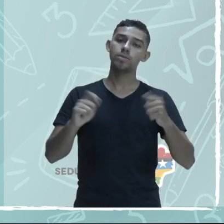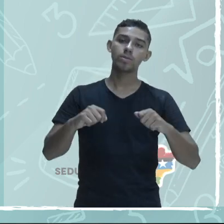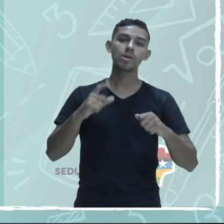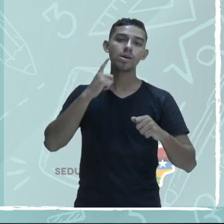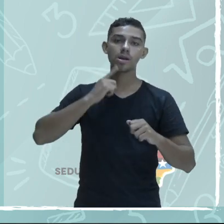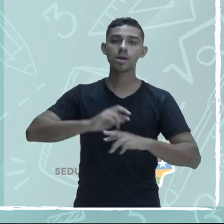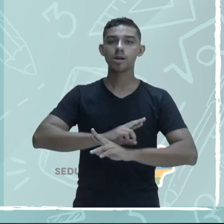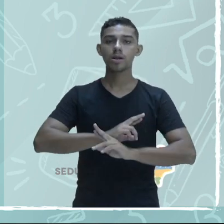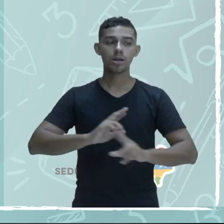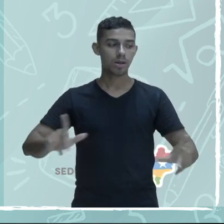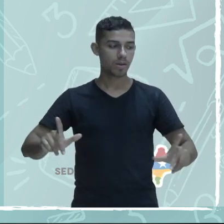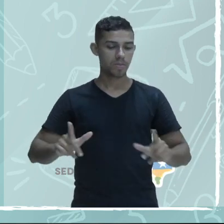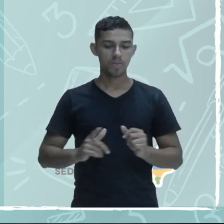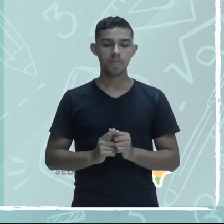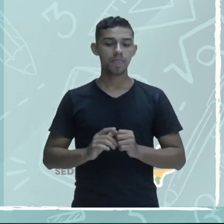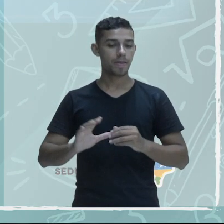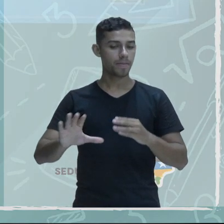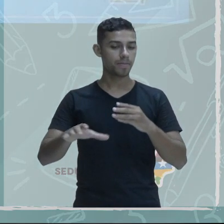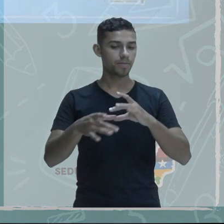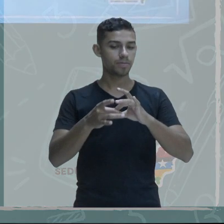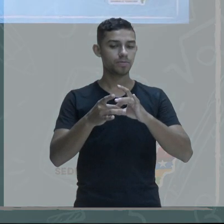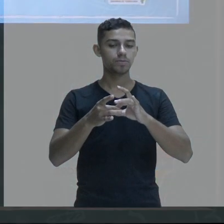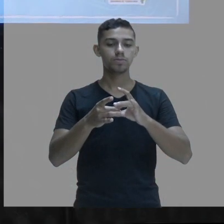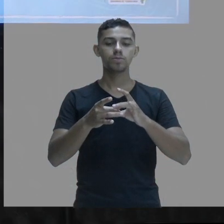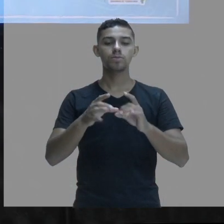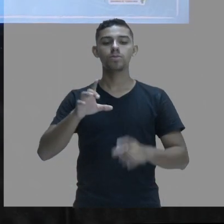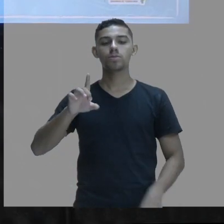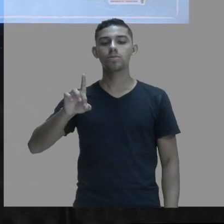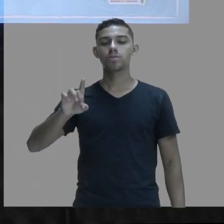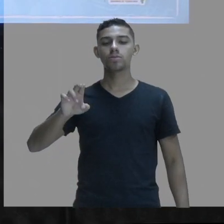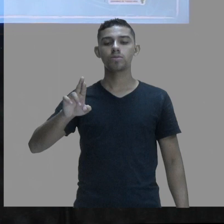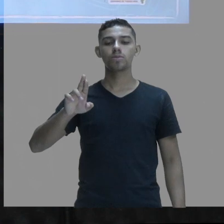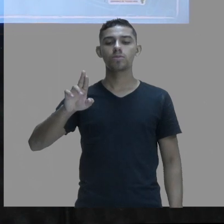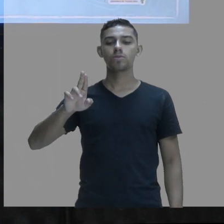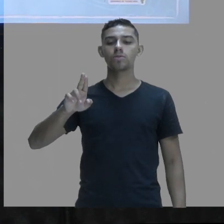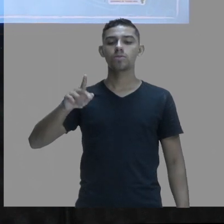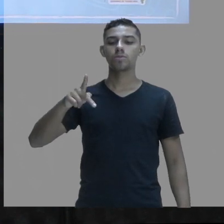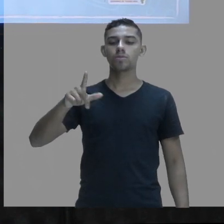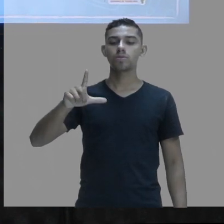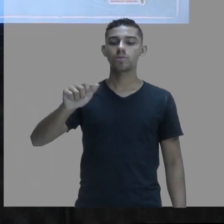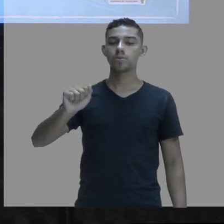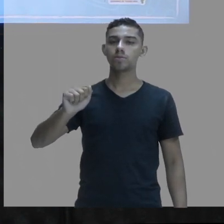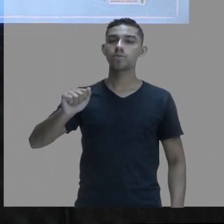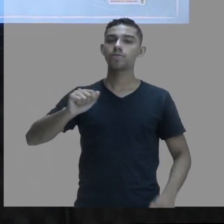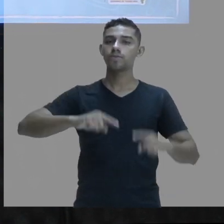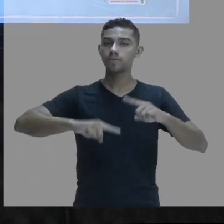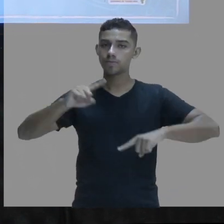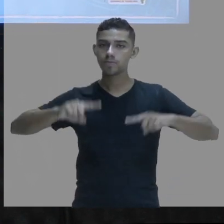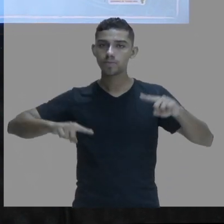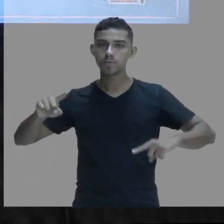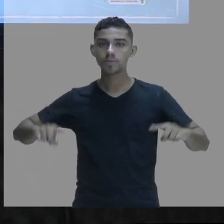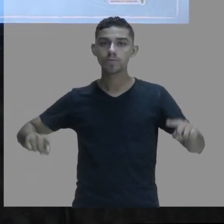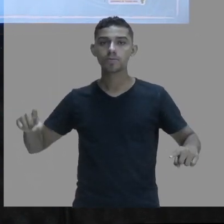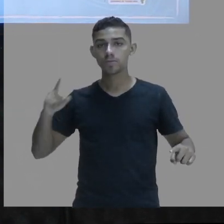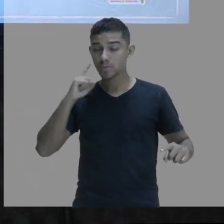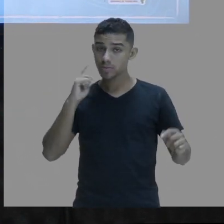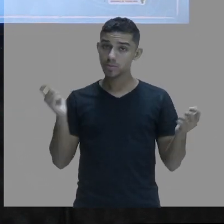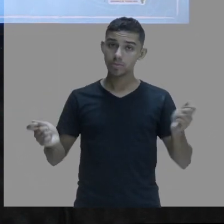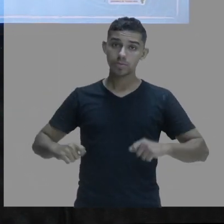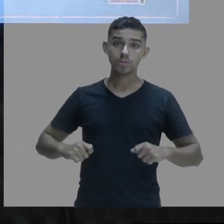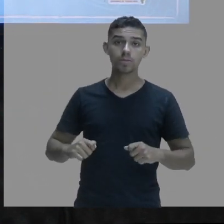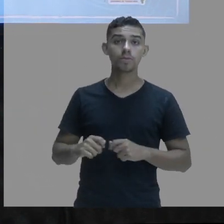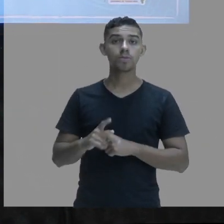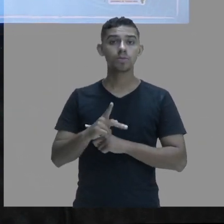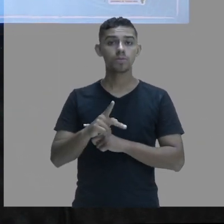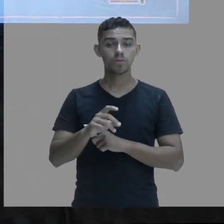diferentes para a posição da ligação dupla. Então, a ligação dupla ela vai variar. Ela pode estar em uma